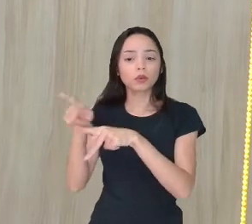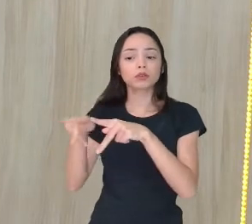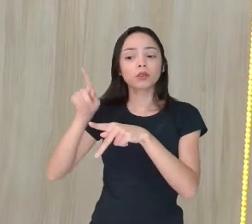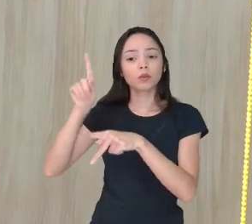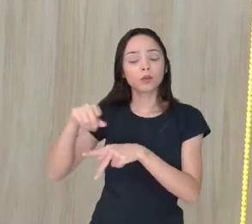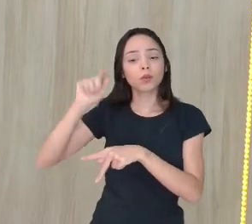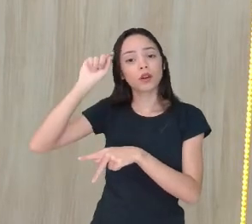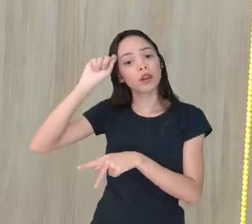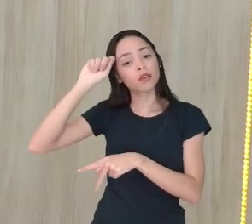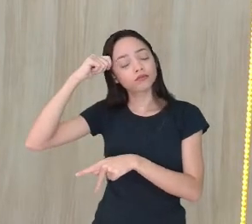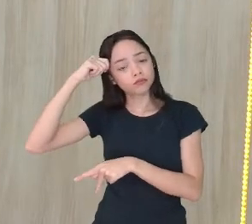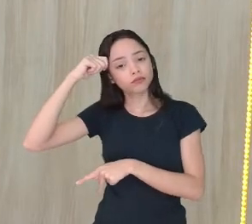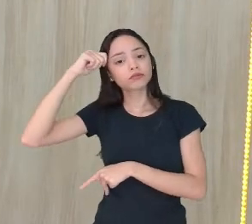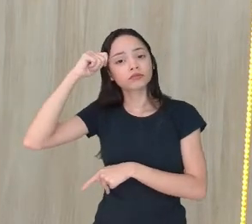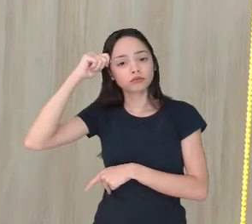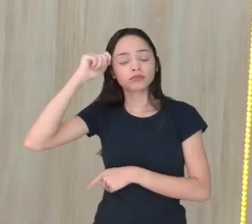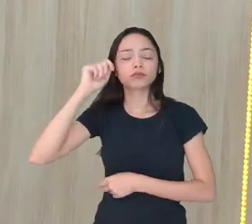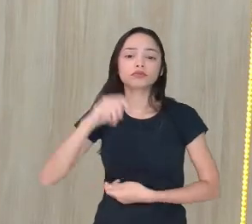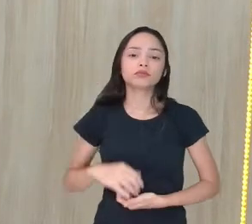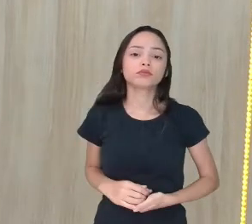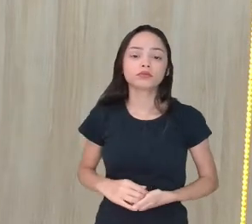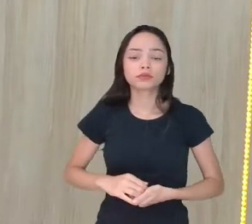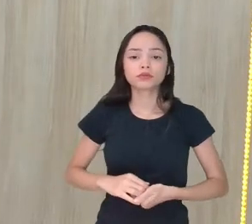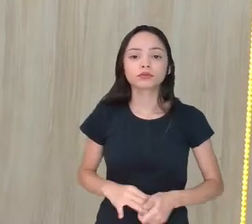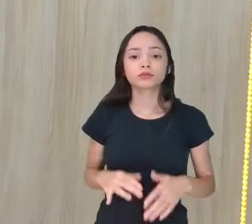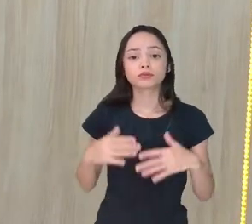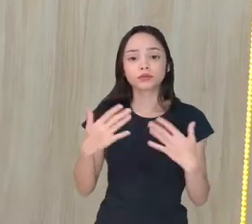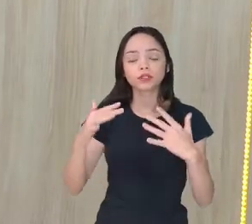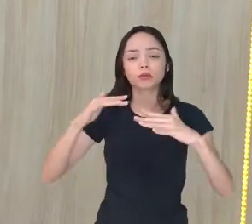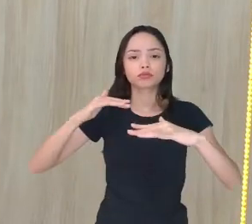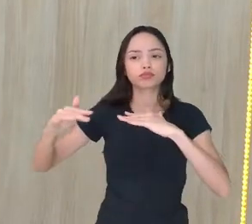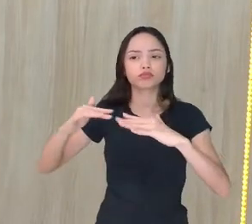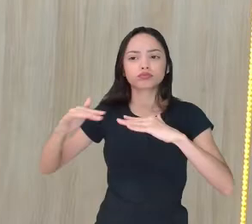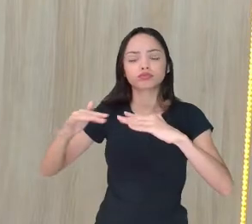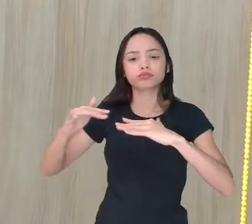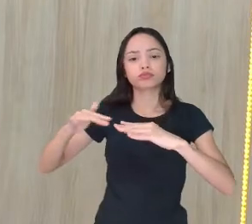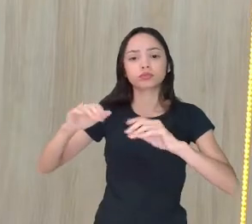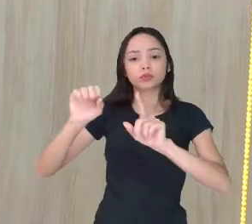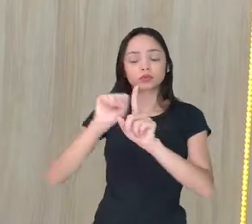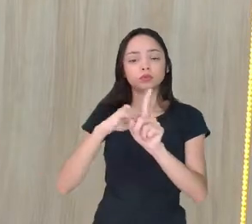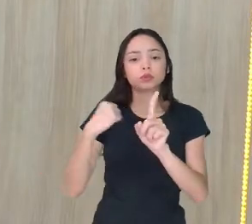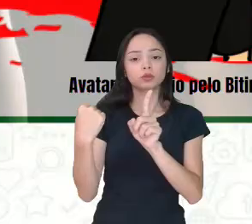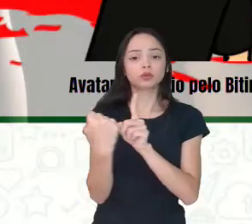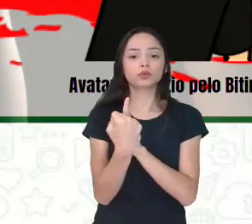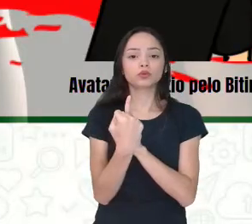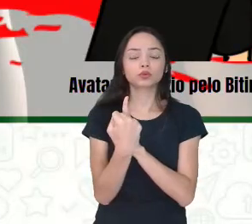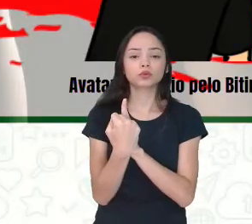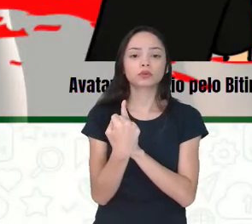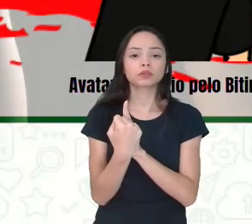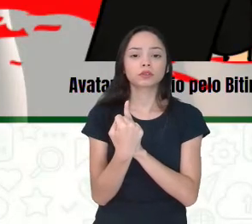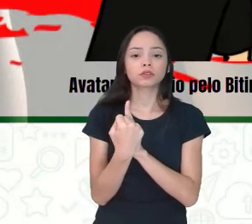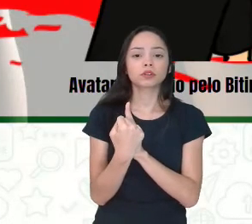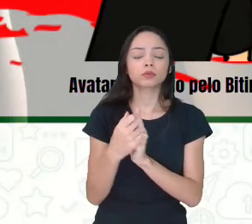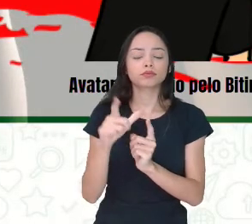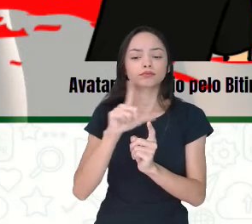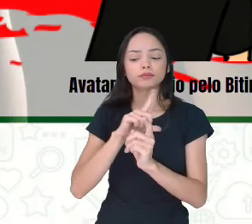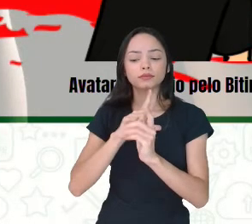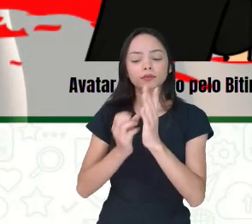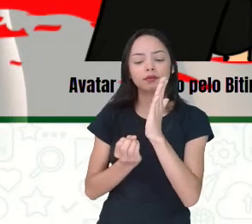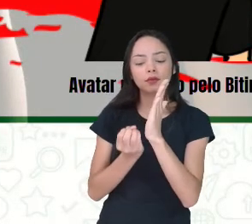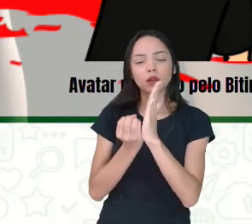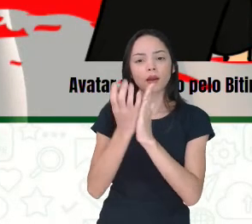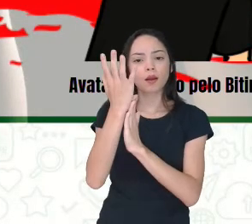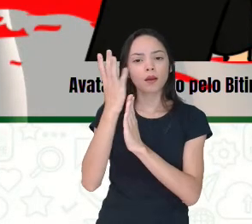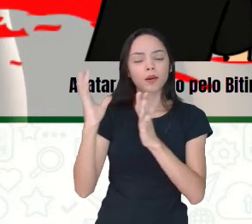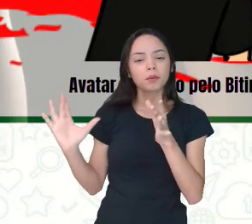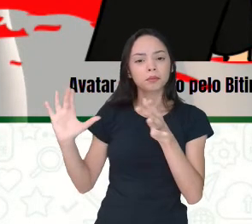por pretos e pardos, ok? Então veja, esses movimentos sociais, eles têm sua origem, né, vinculada